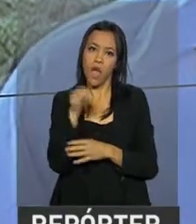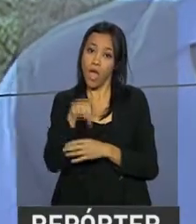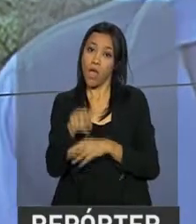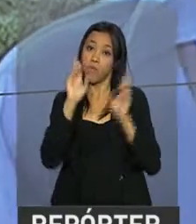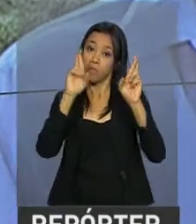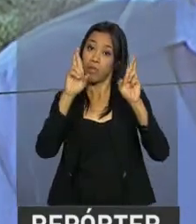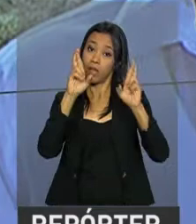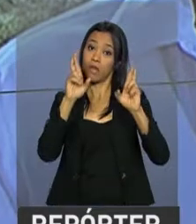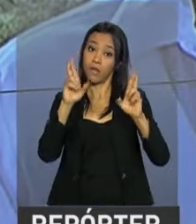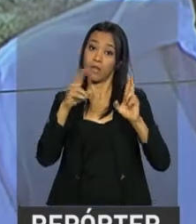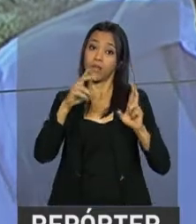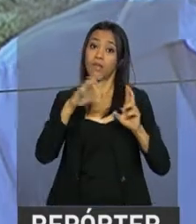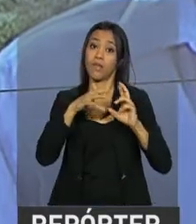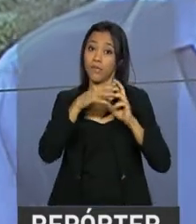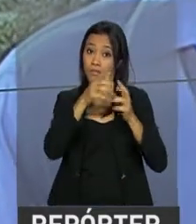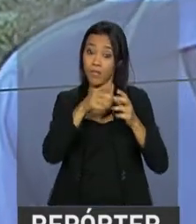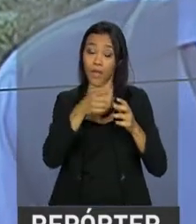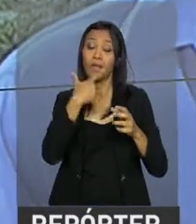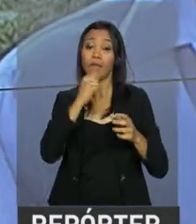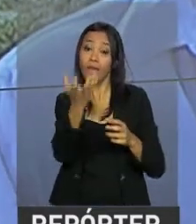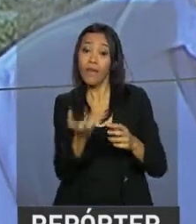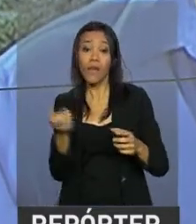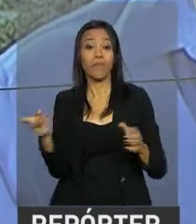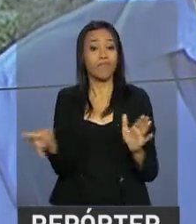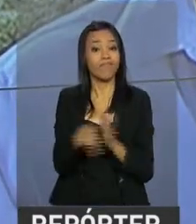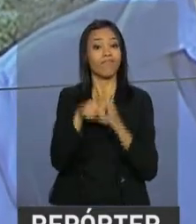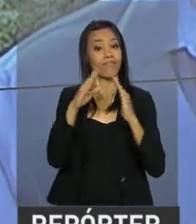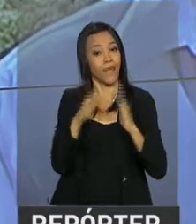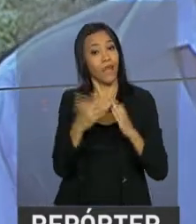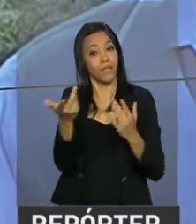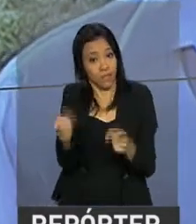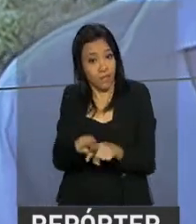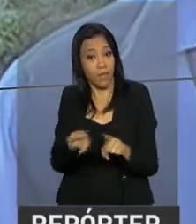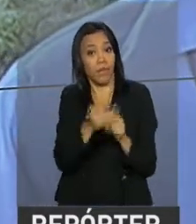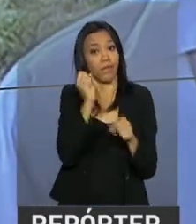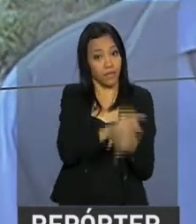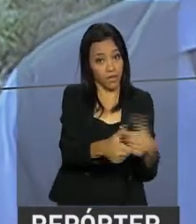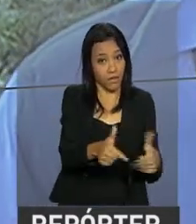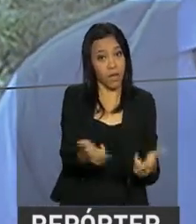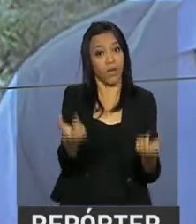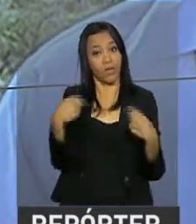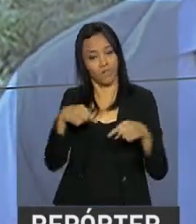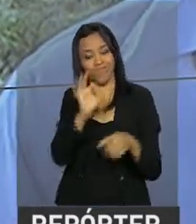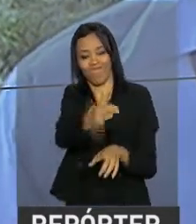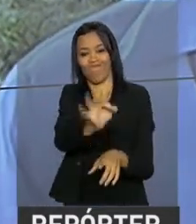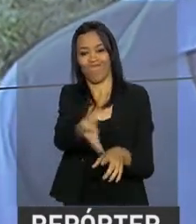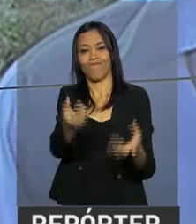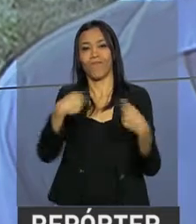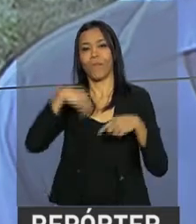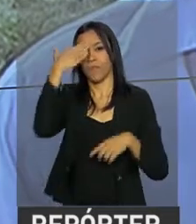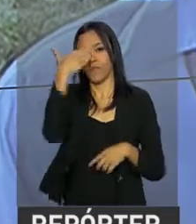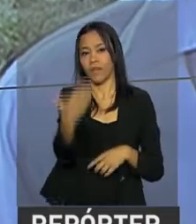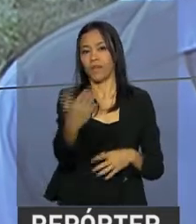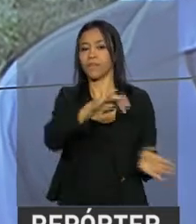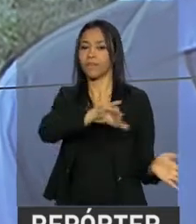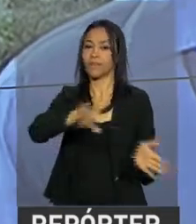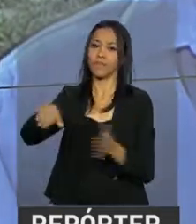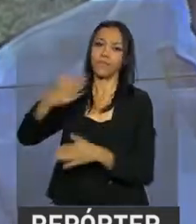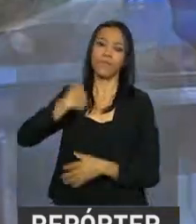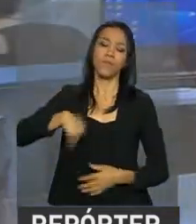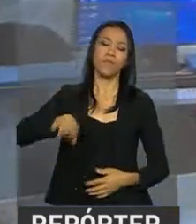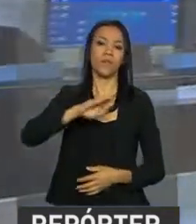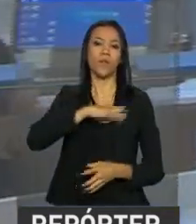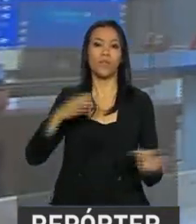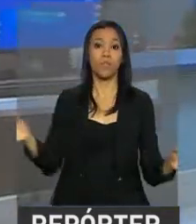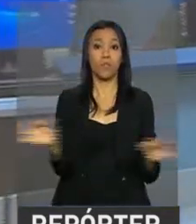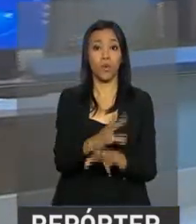esperança para todo mundo, Renata, de moradia e emprego. Com certeza, realizar o sonho da casa própria. Obrigada, Mara Knupp. E nós ficamos por